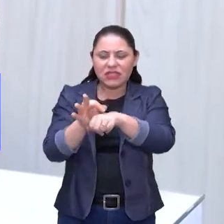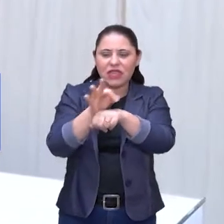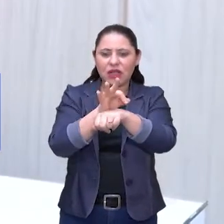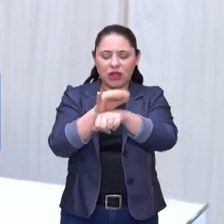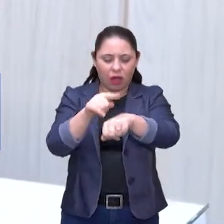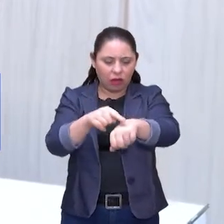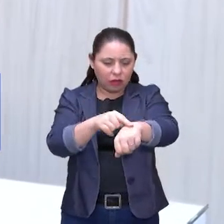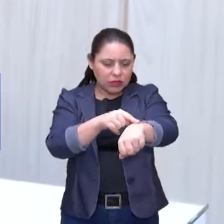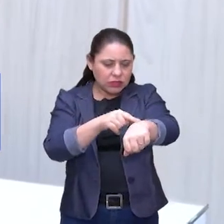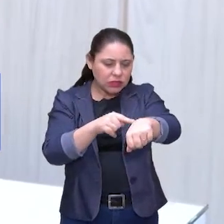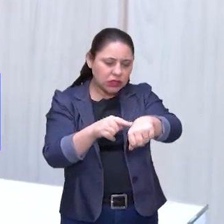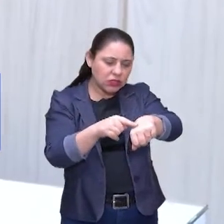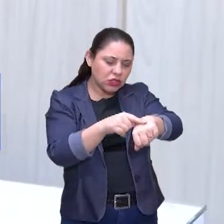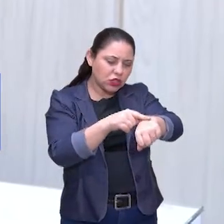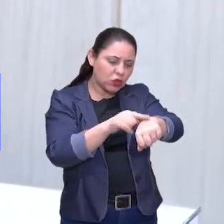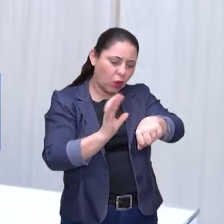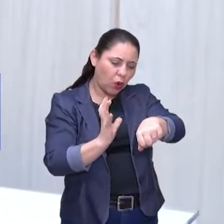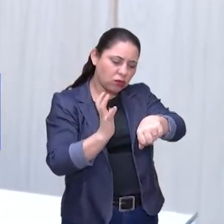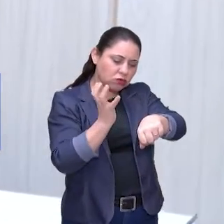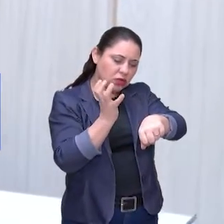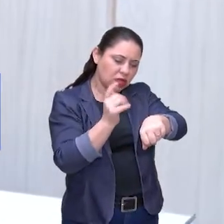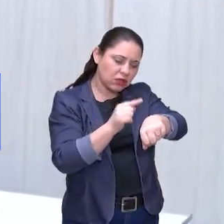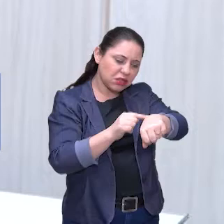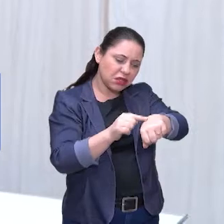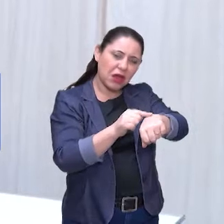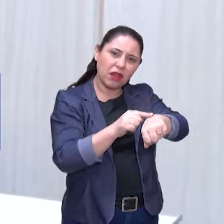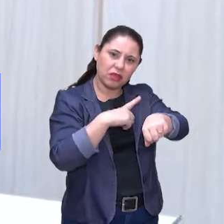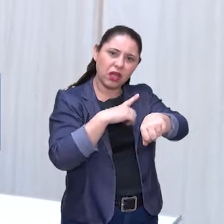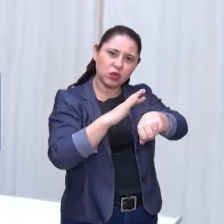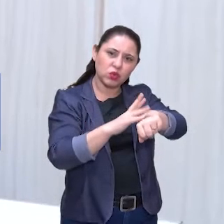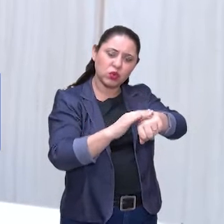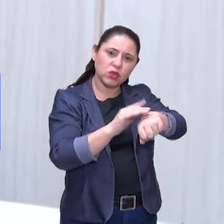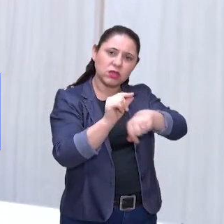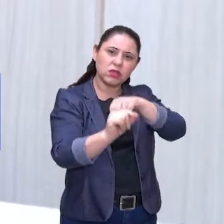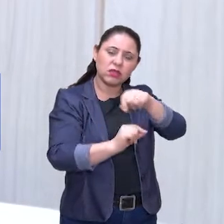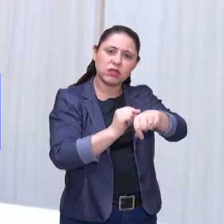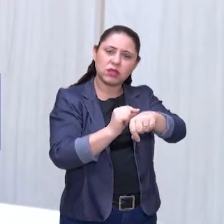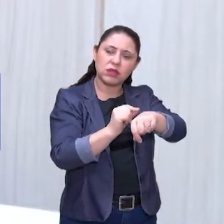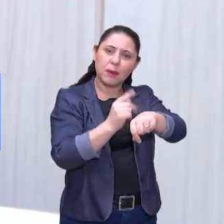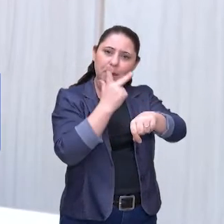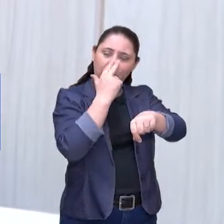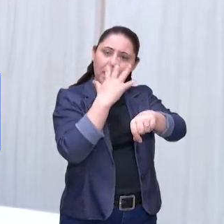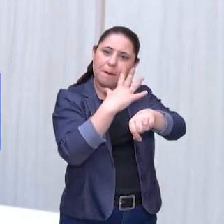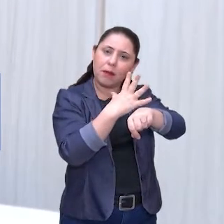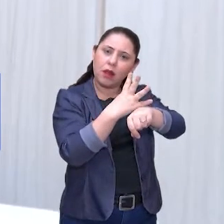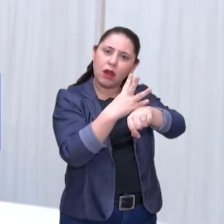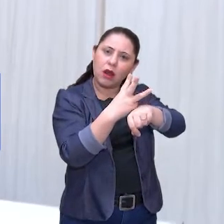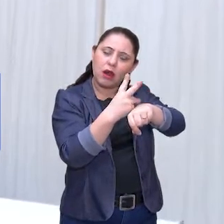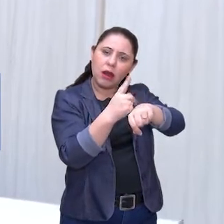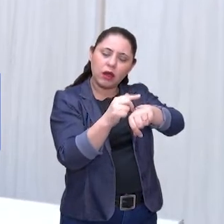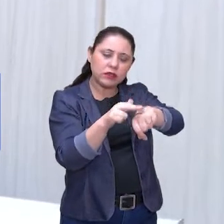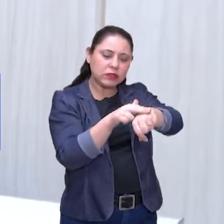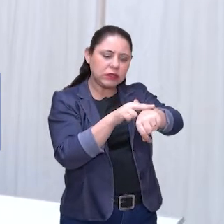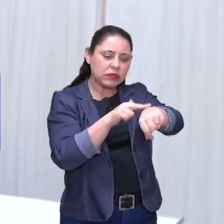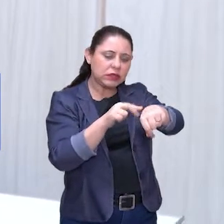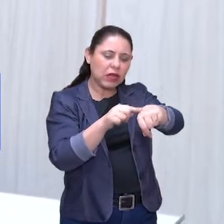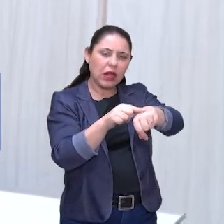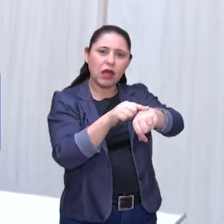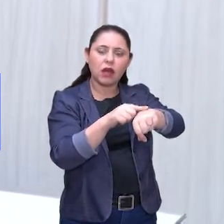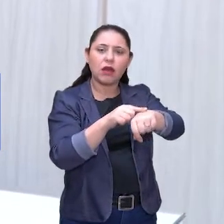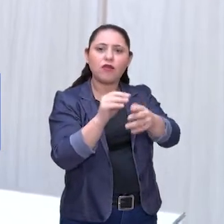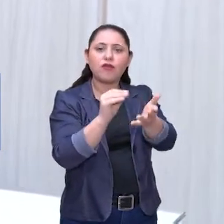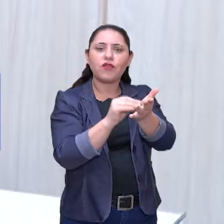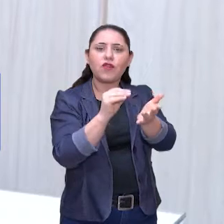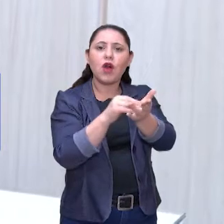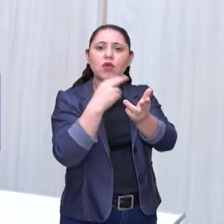a melanina, aquela região onde aconteceu aquele processo inflamatório vai ficar uma mancha clara,